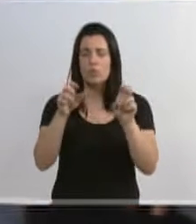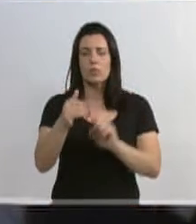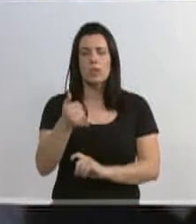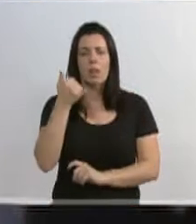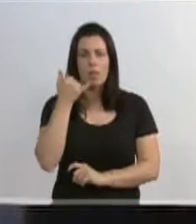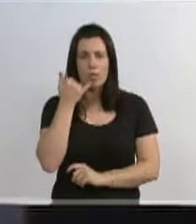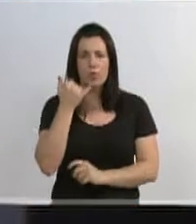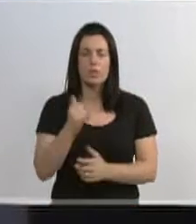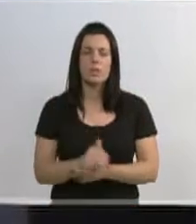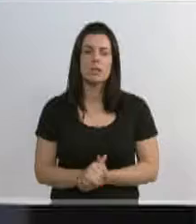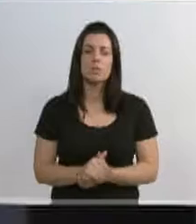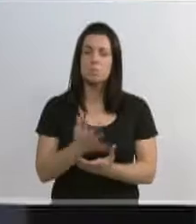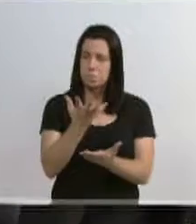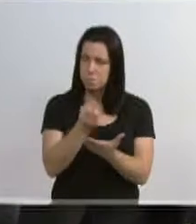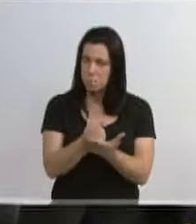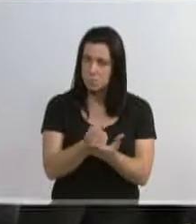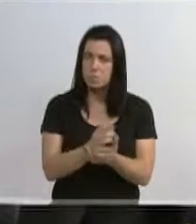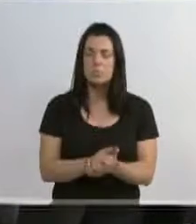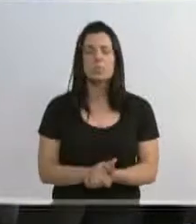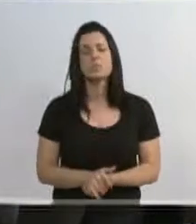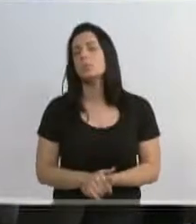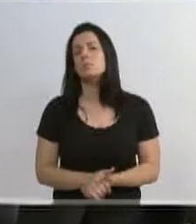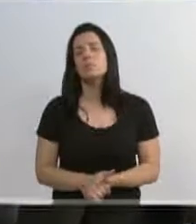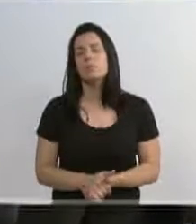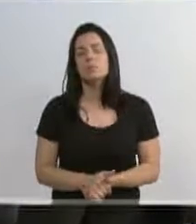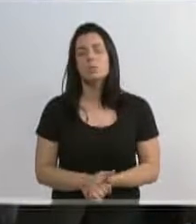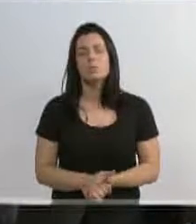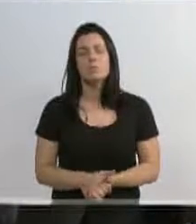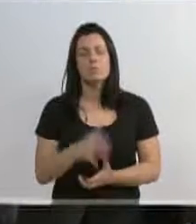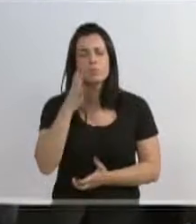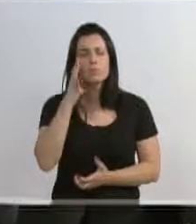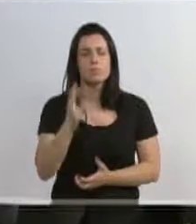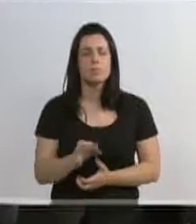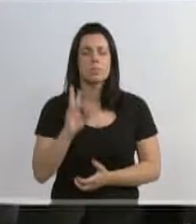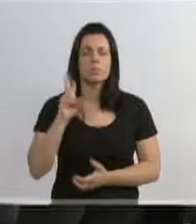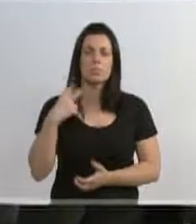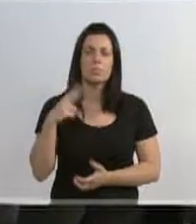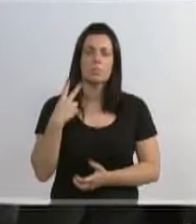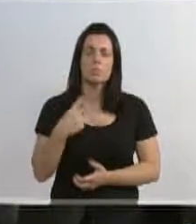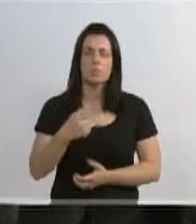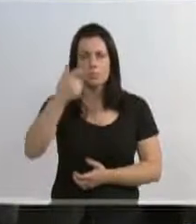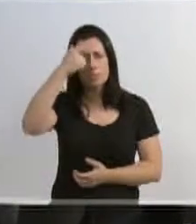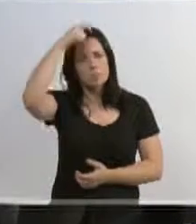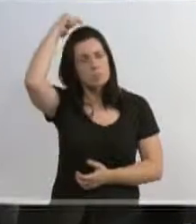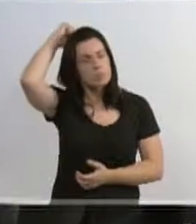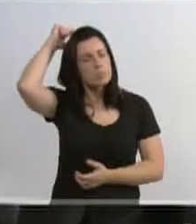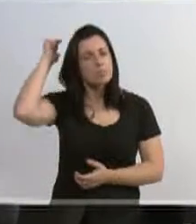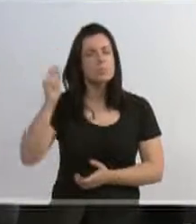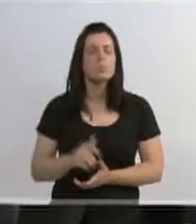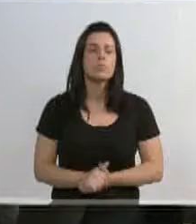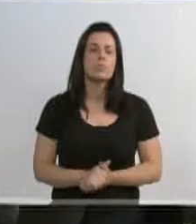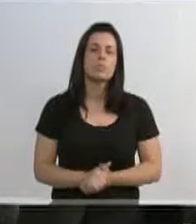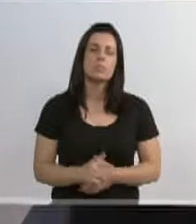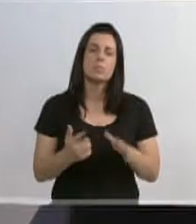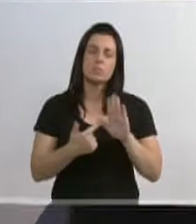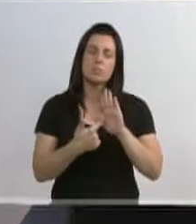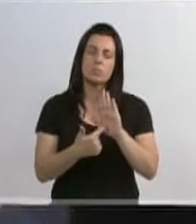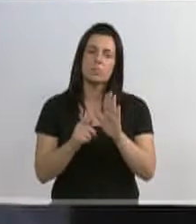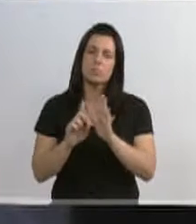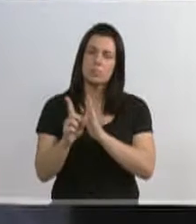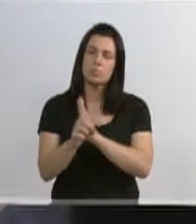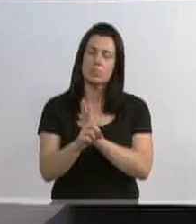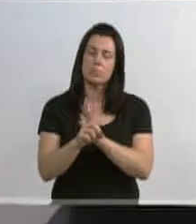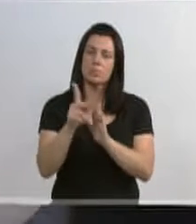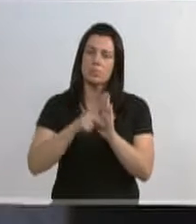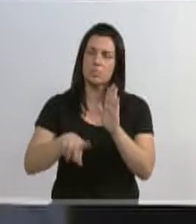telefonia. Muito bem, registre-se. Ouço pela ordem vereador Adriano Pereira. Apresentar pela ordem o projeto de lei